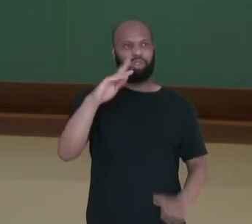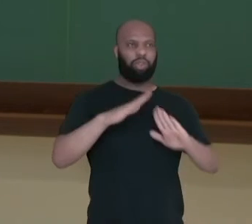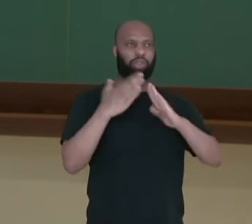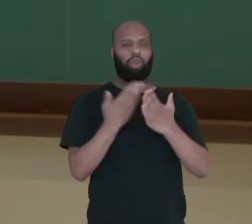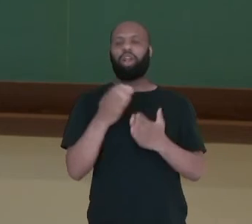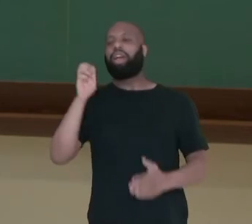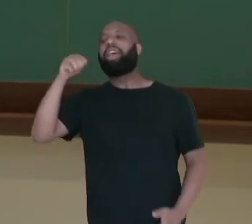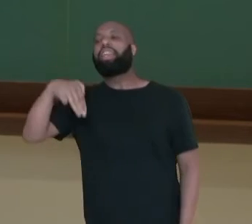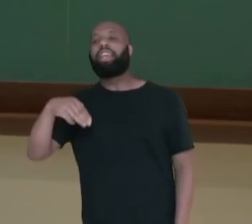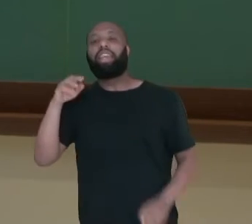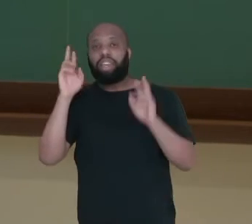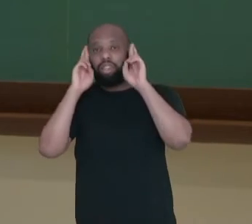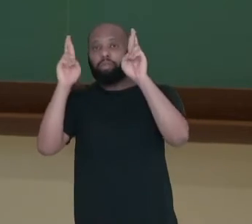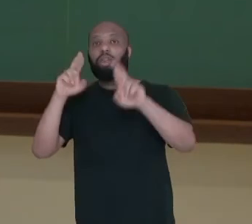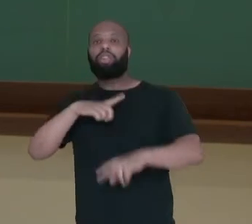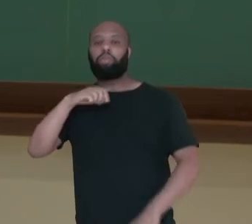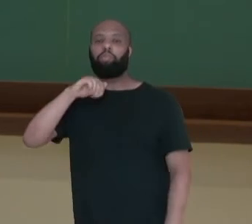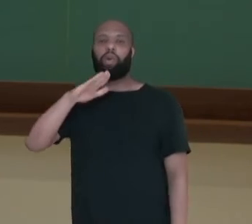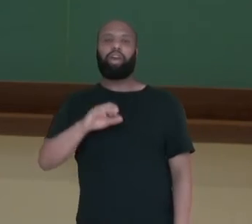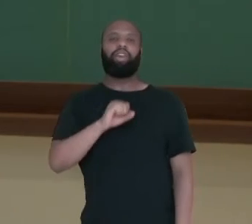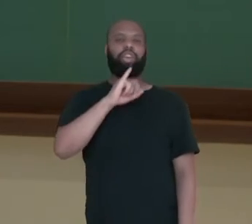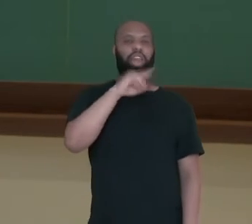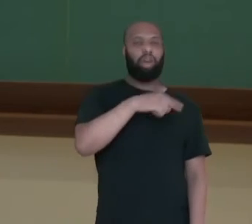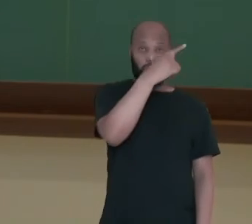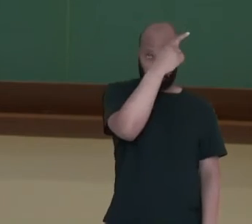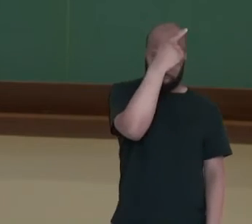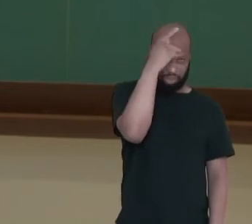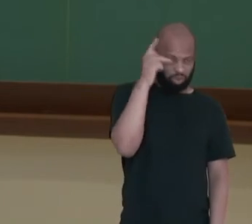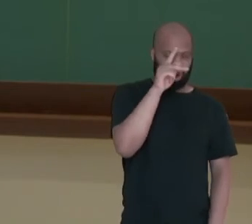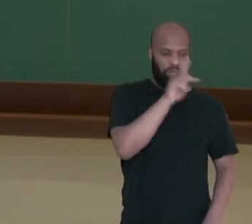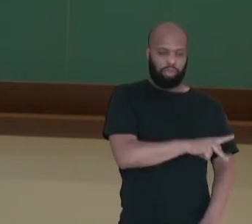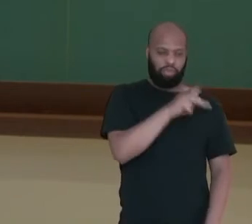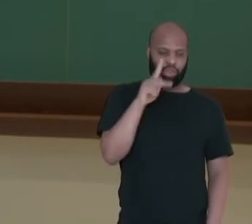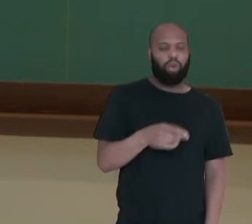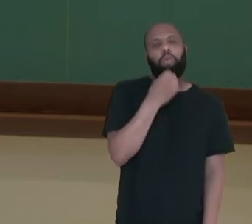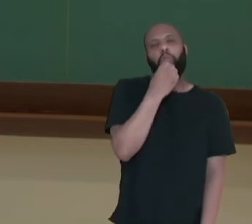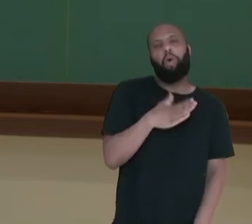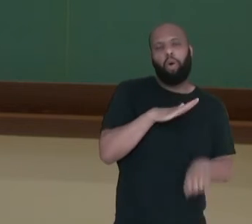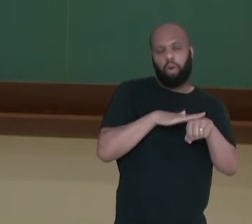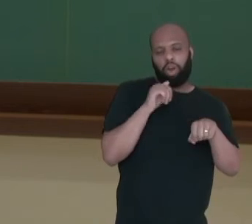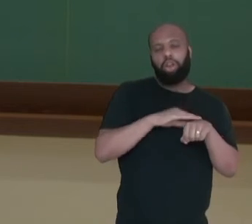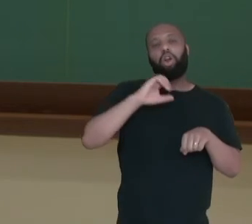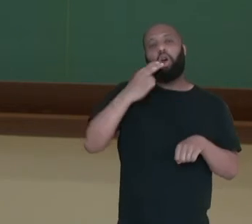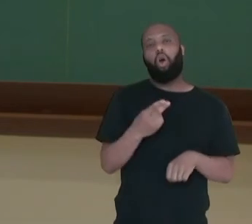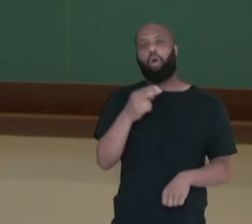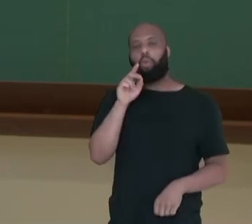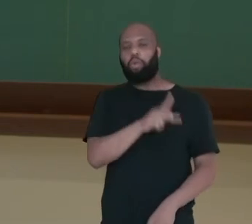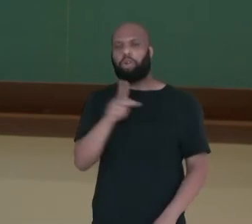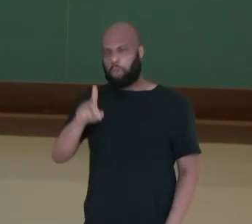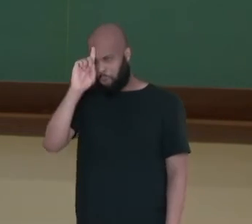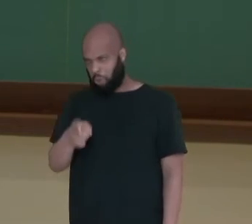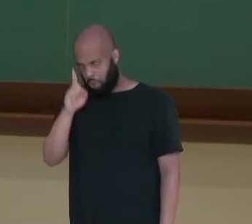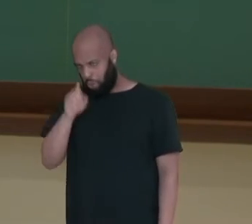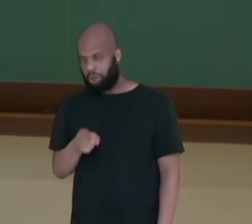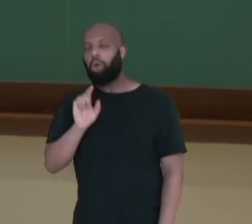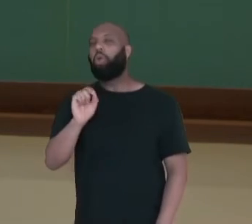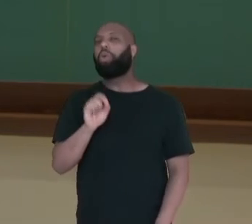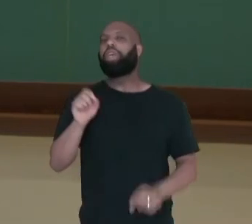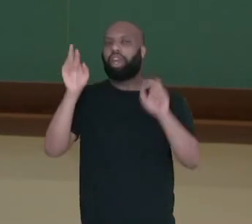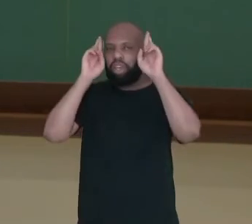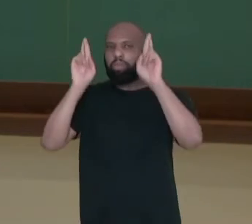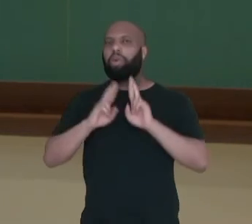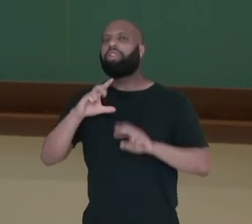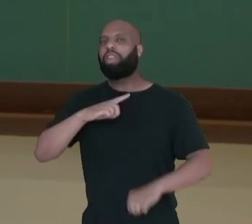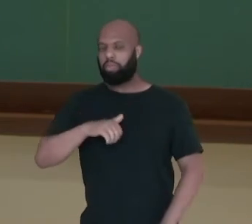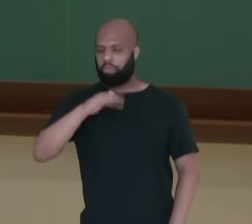respeitado? Professor bonzinho ou professor mais durão? Professor que todo mundo treme, tem medo, né? Dá pra gente pensar